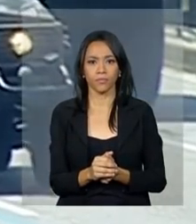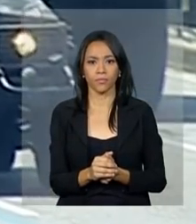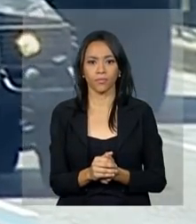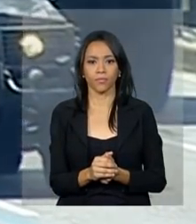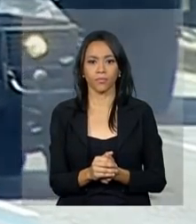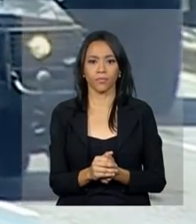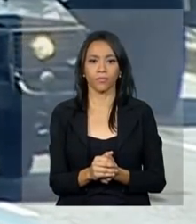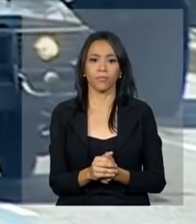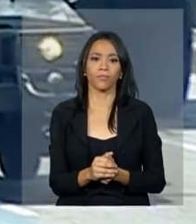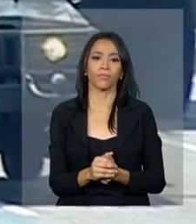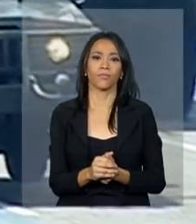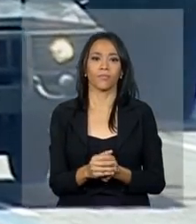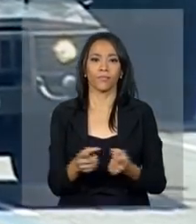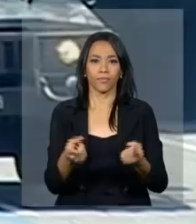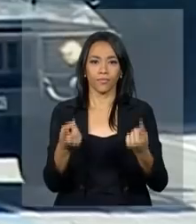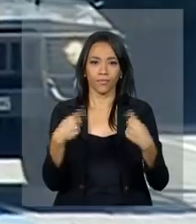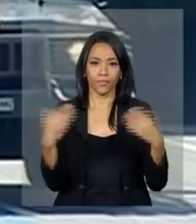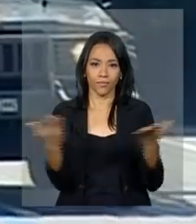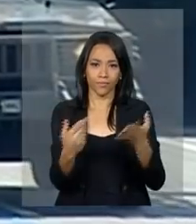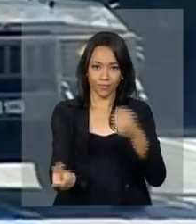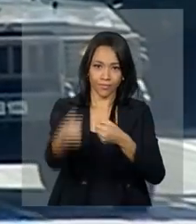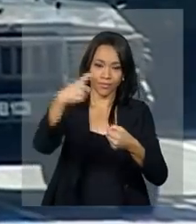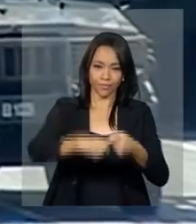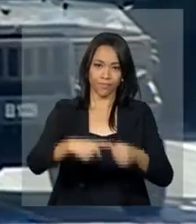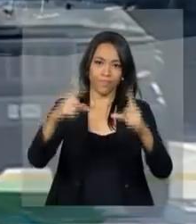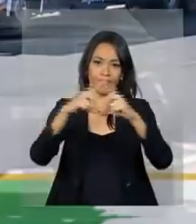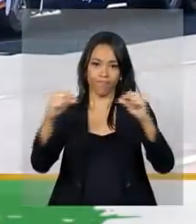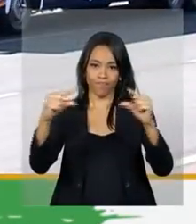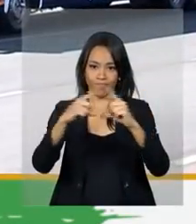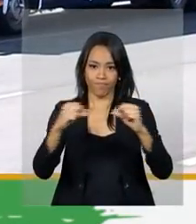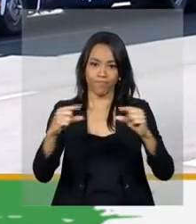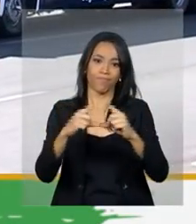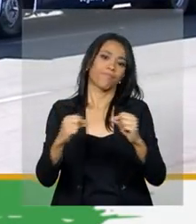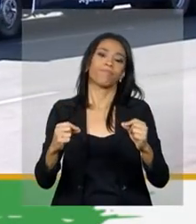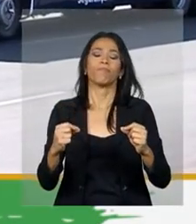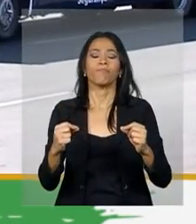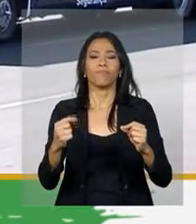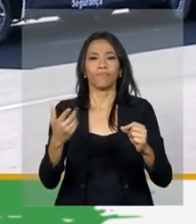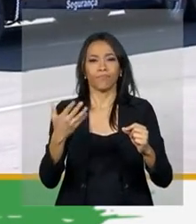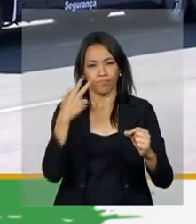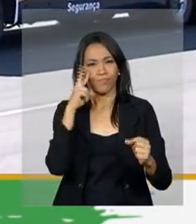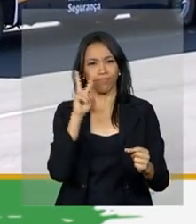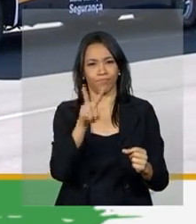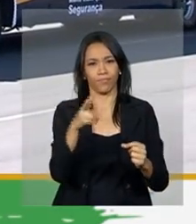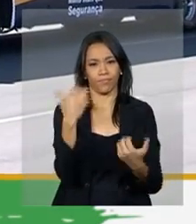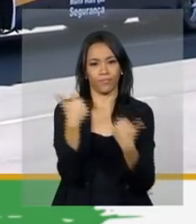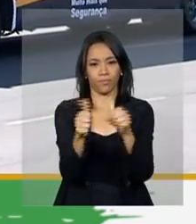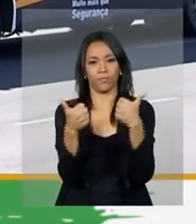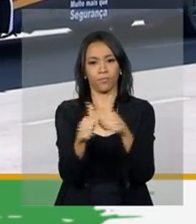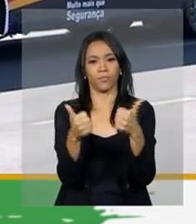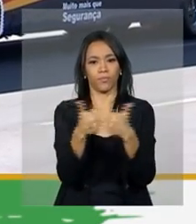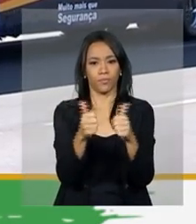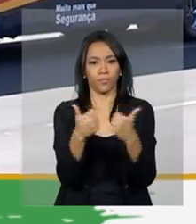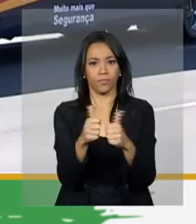Vamos voltar então para Brasília agora, onde nós temos ali um ônibus de comando geral